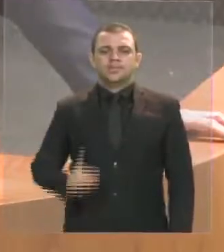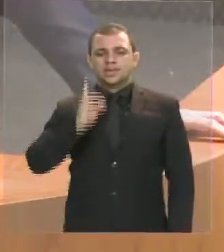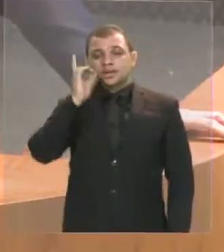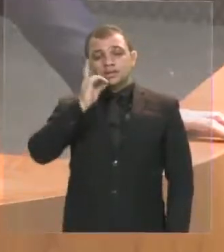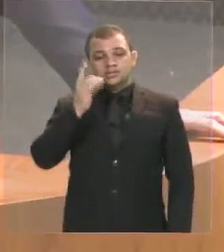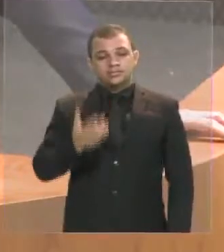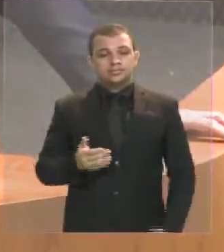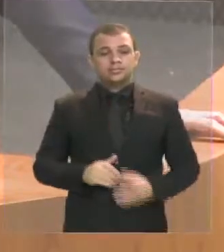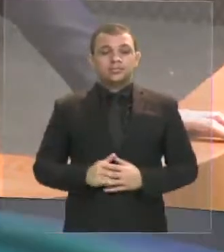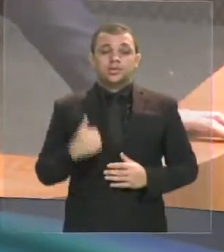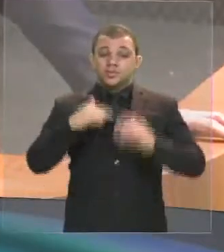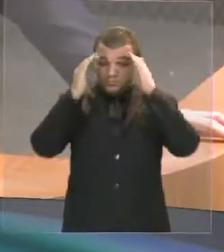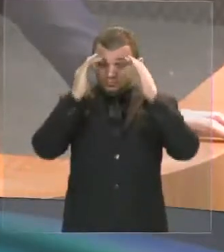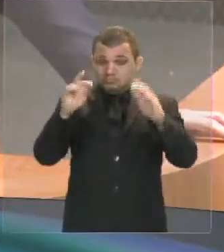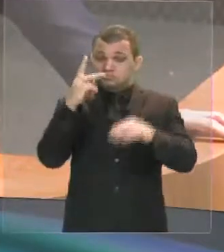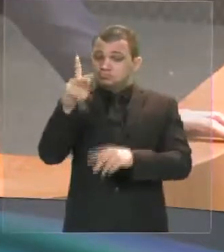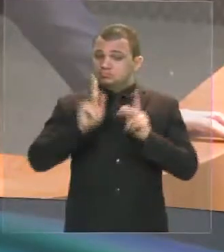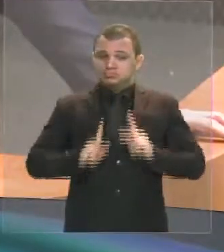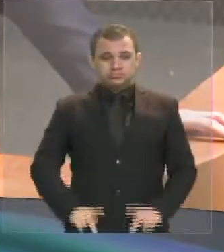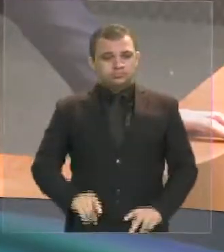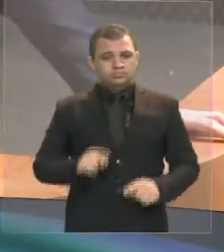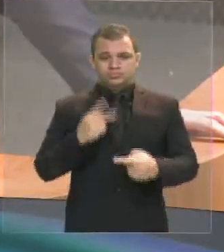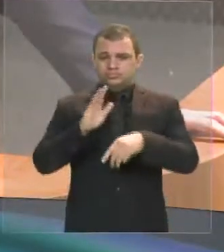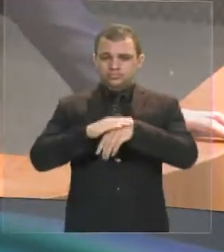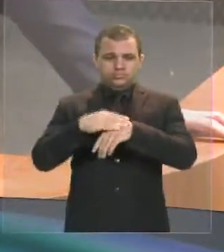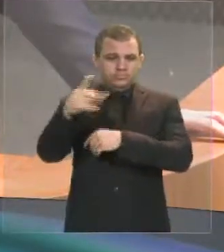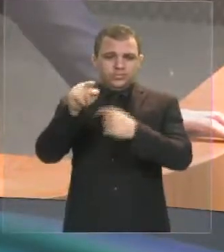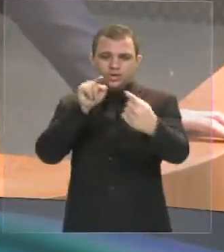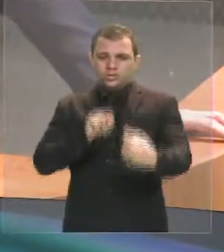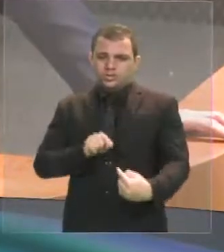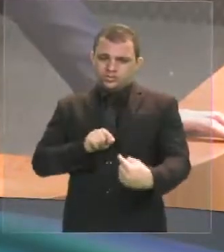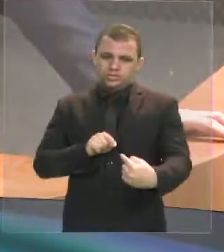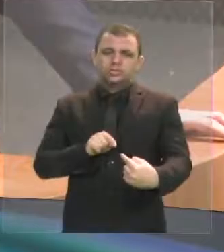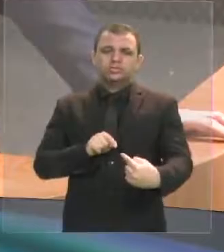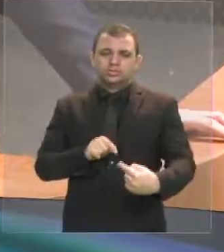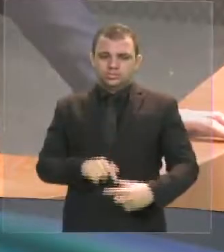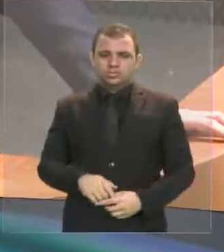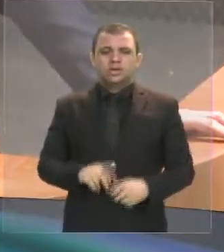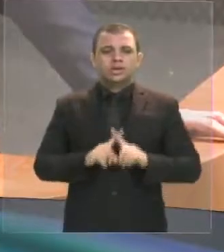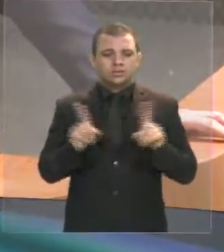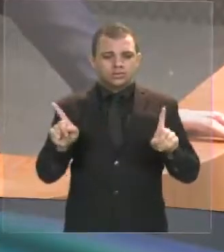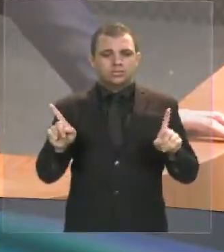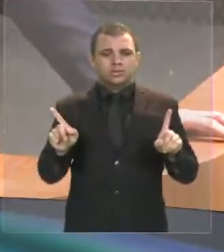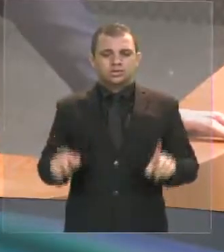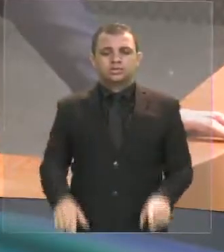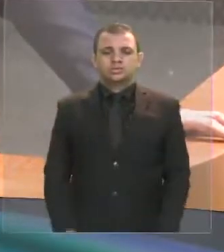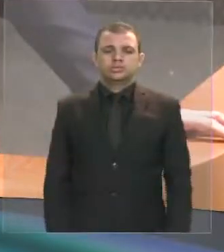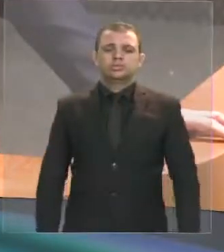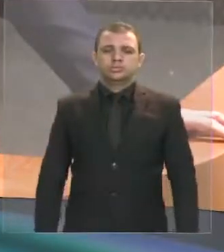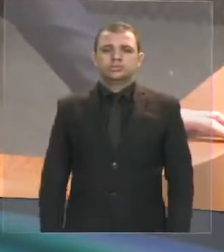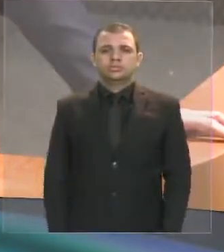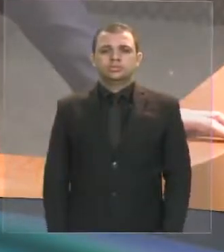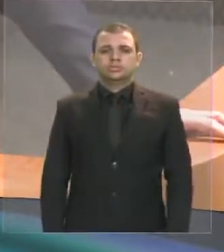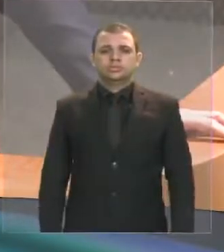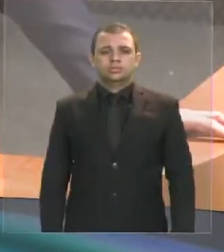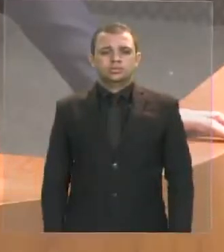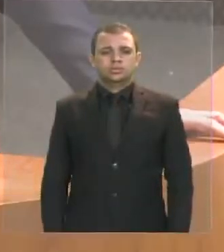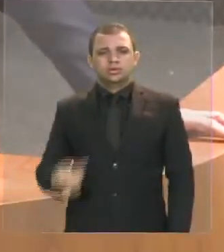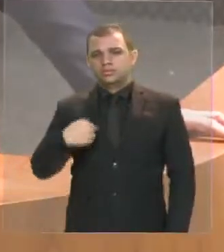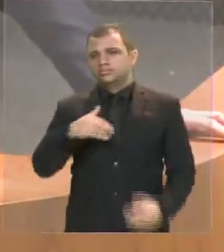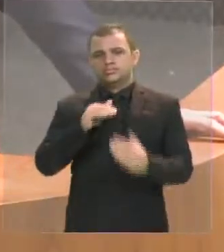eu respeito a posição de oposição de Vossa Excelência, mas eu vou me permitir